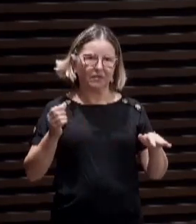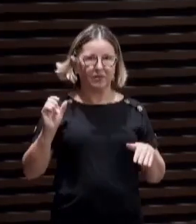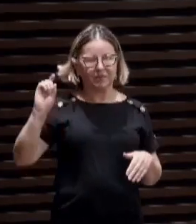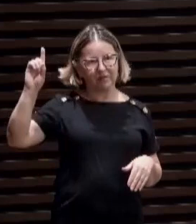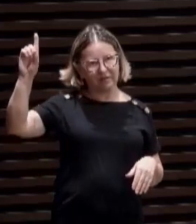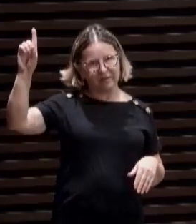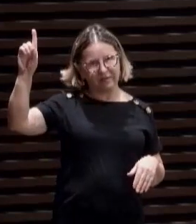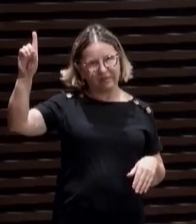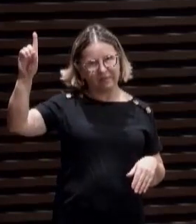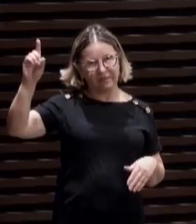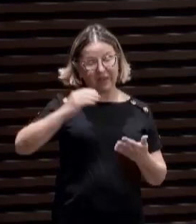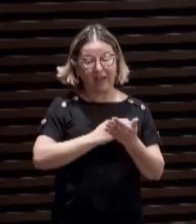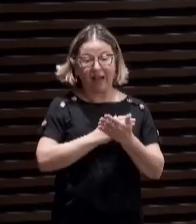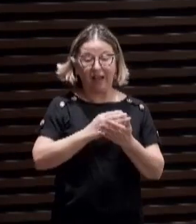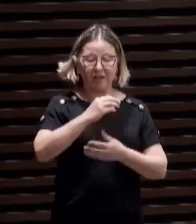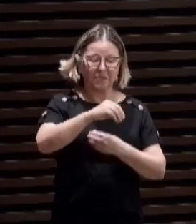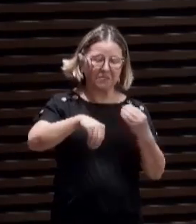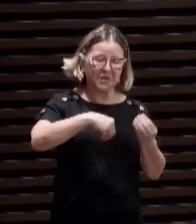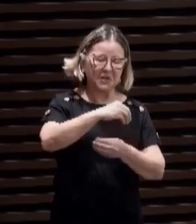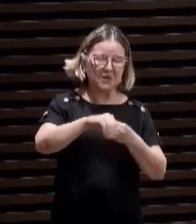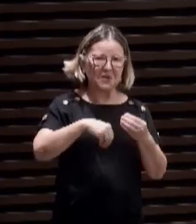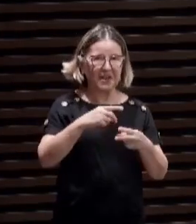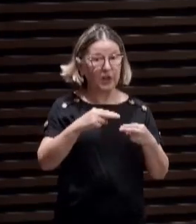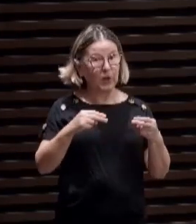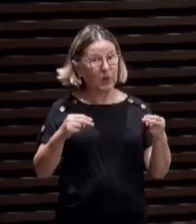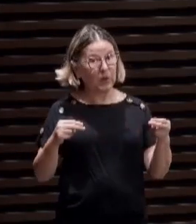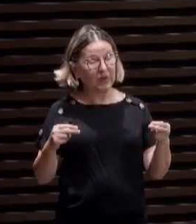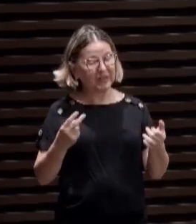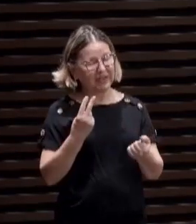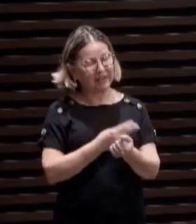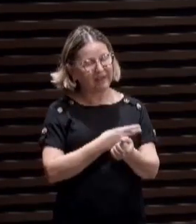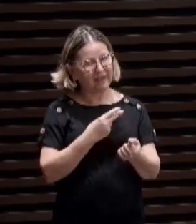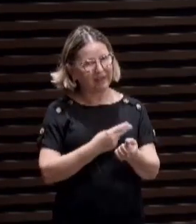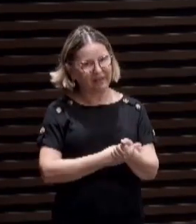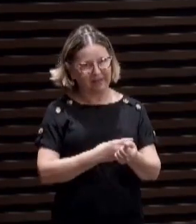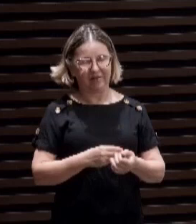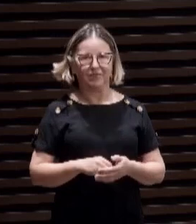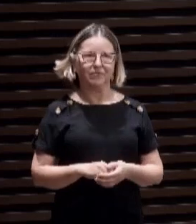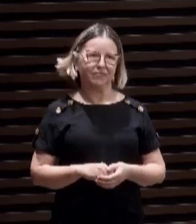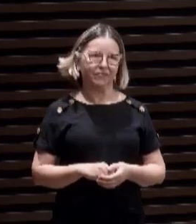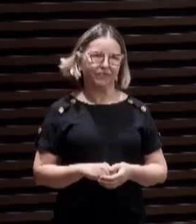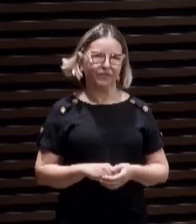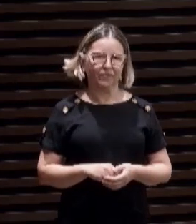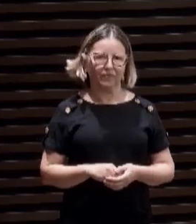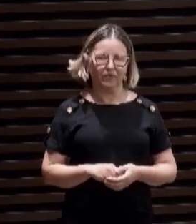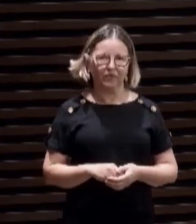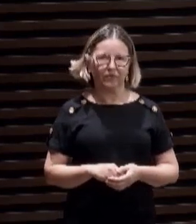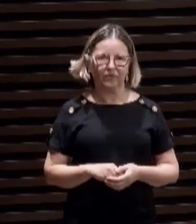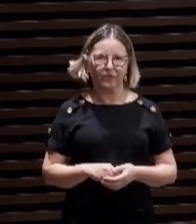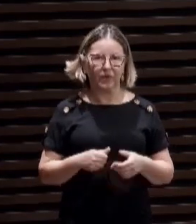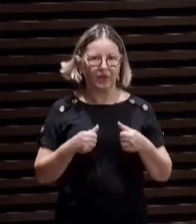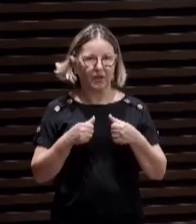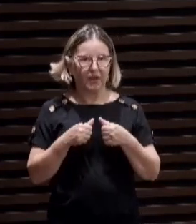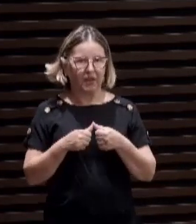e vamos misturando coisas às nossas crenças na realidade da palavra de Deus. Isso não vai